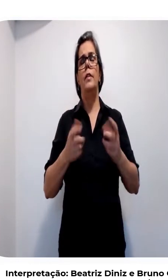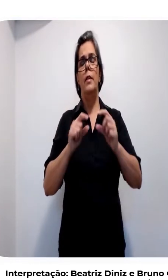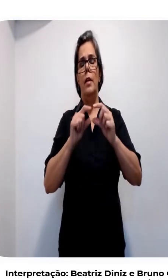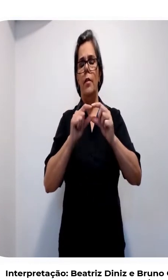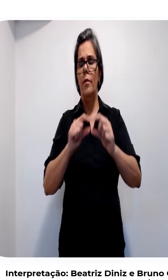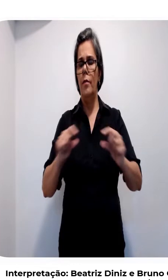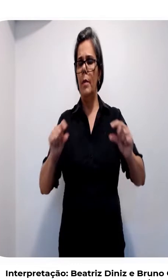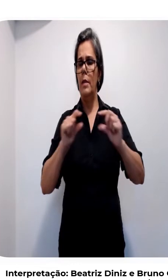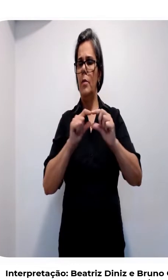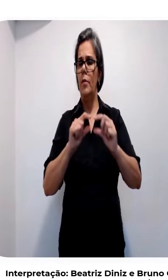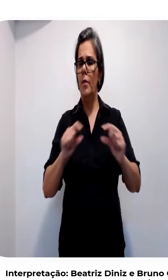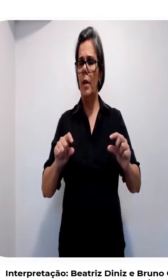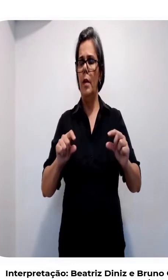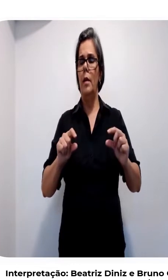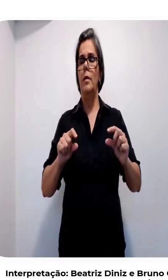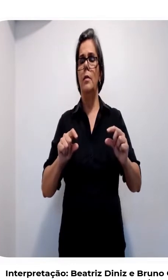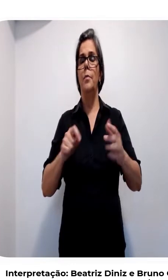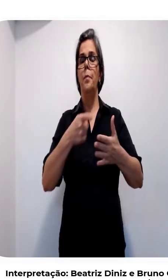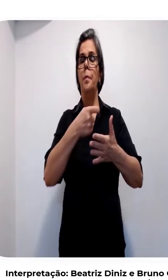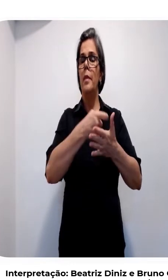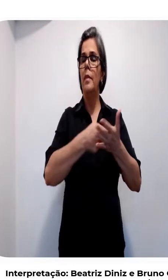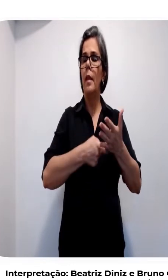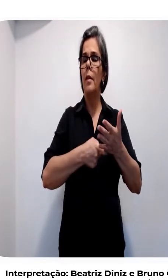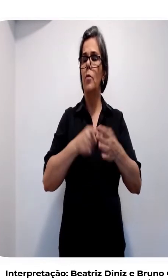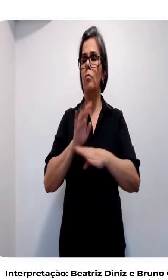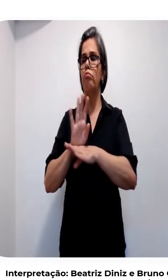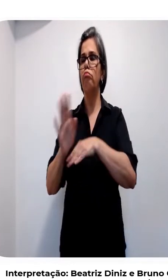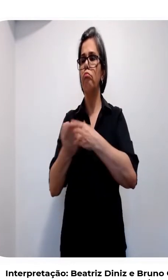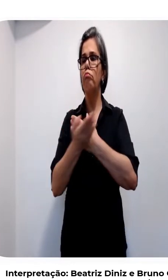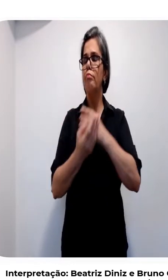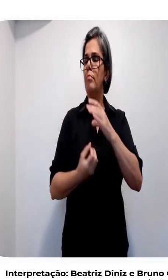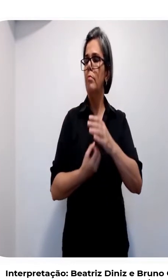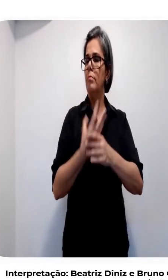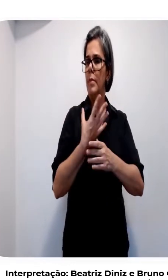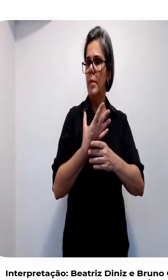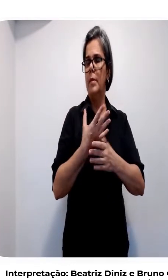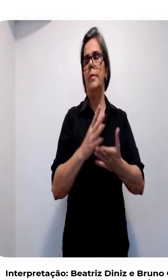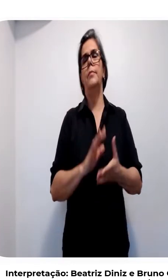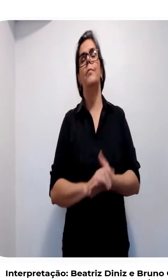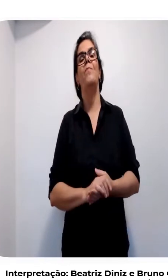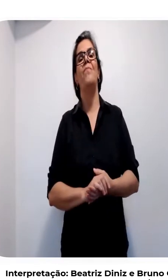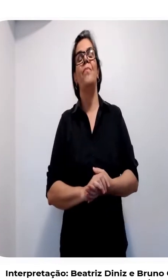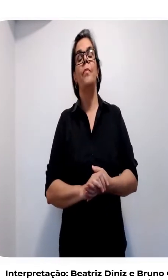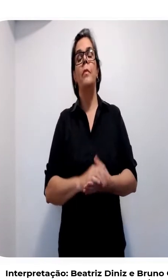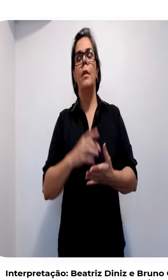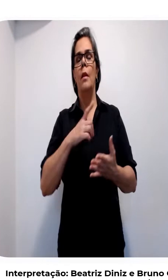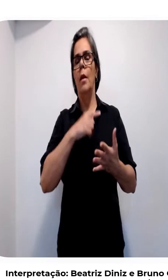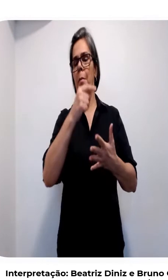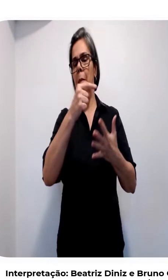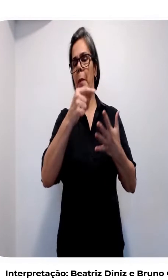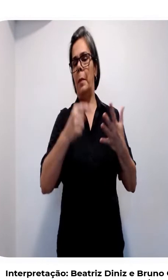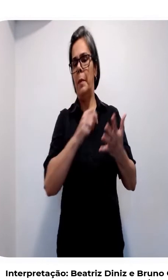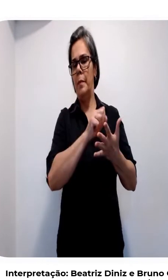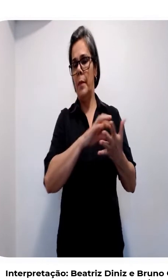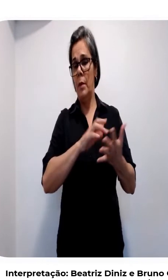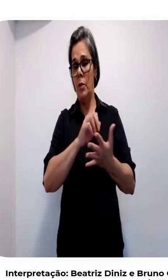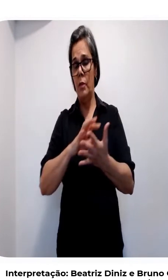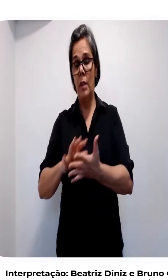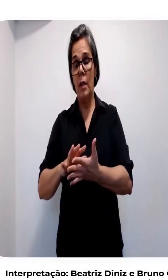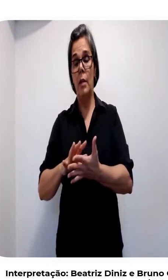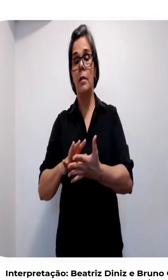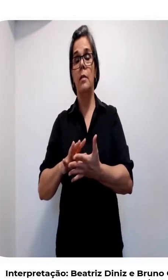frases, construção de textos coletivos. Então, essas atividades, né, são desenvolvidas tendo em vista